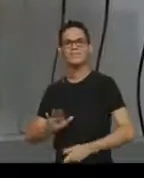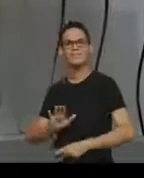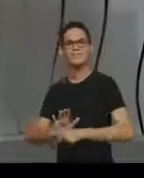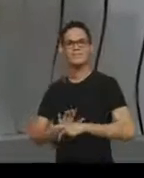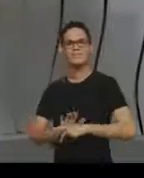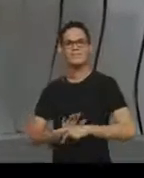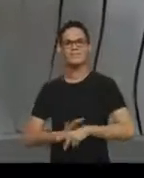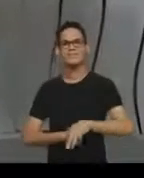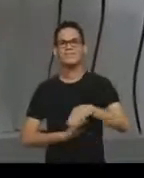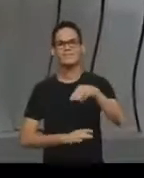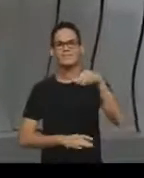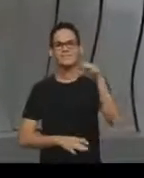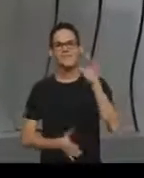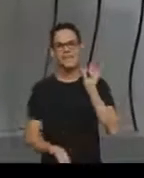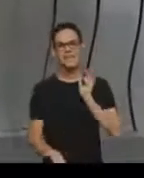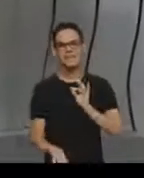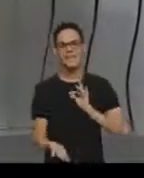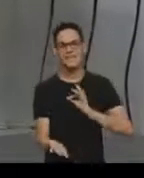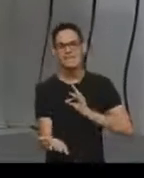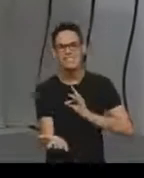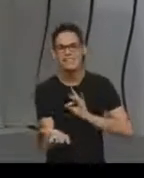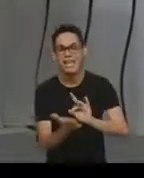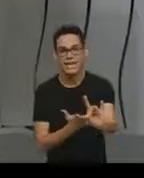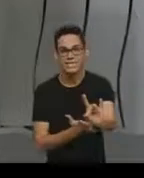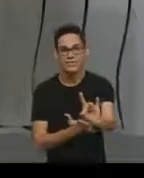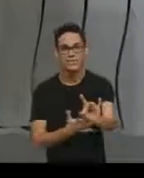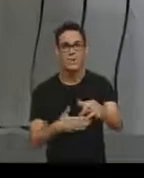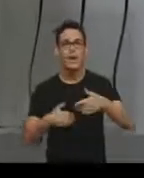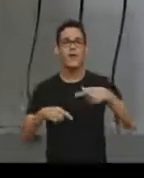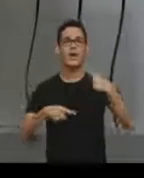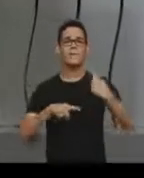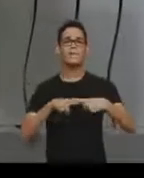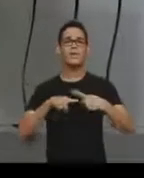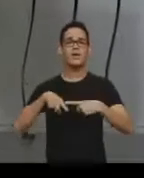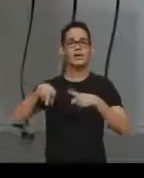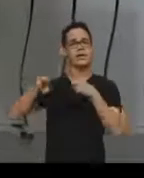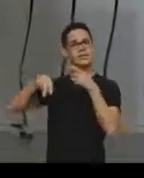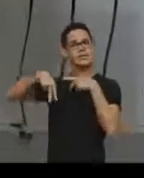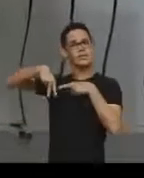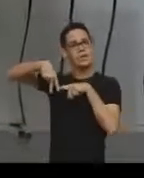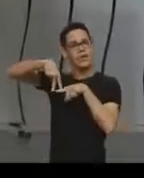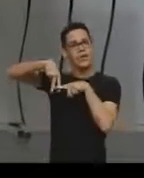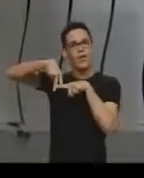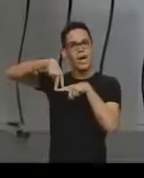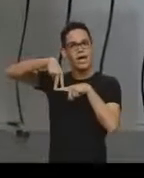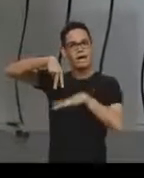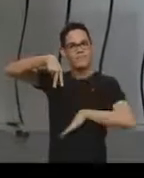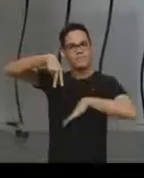esse plano, porque pega bem da canela para cima.